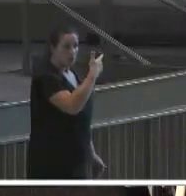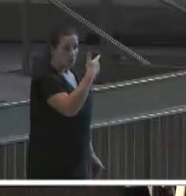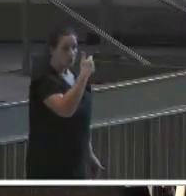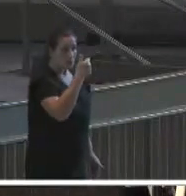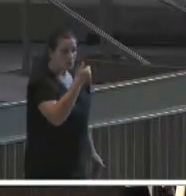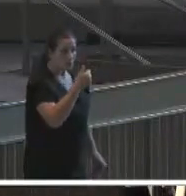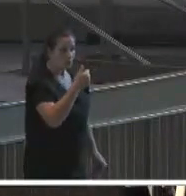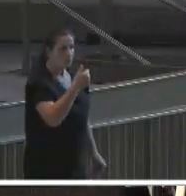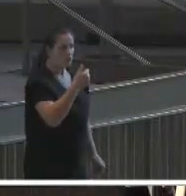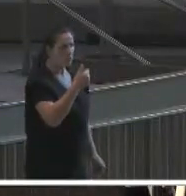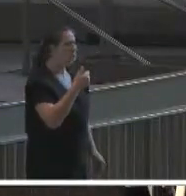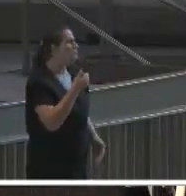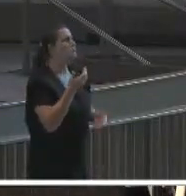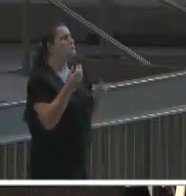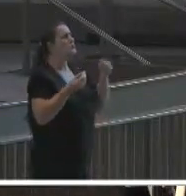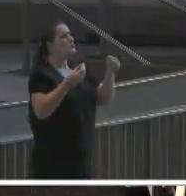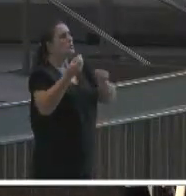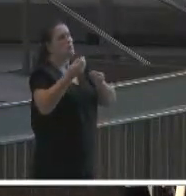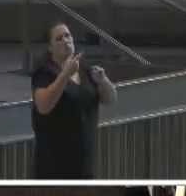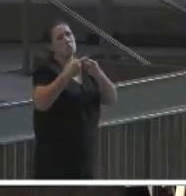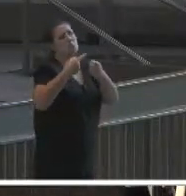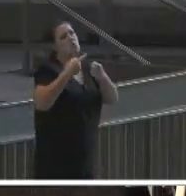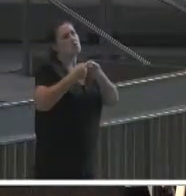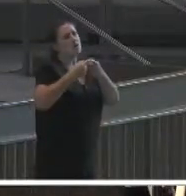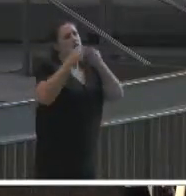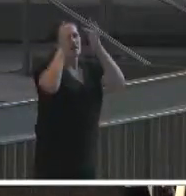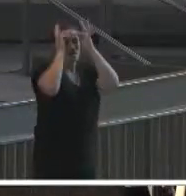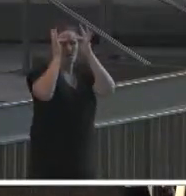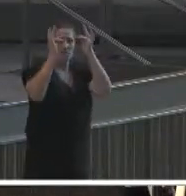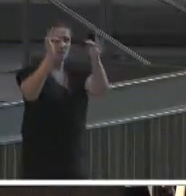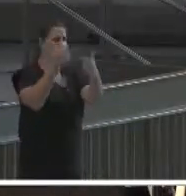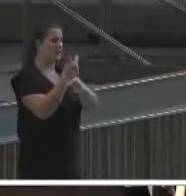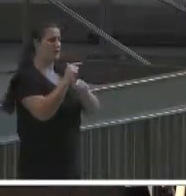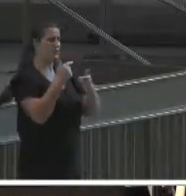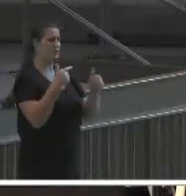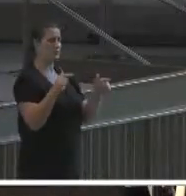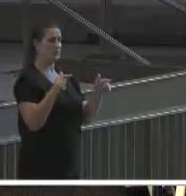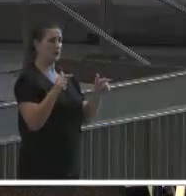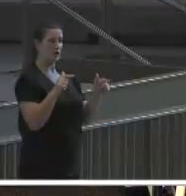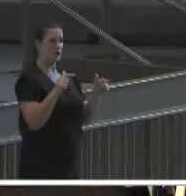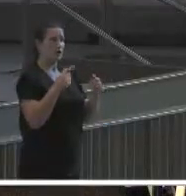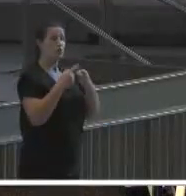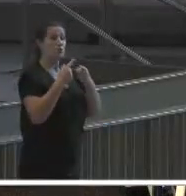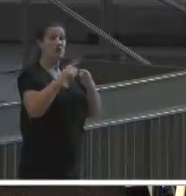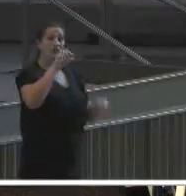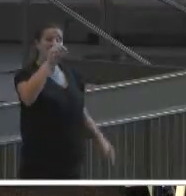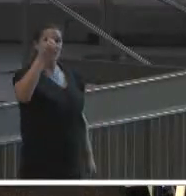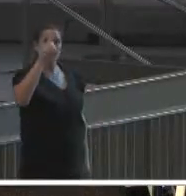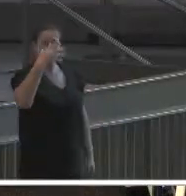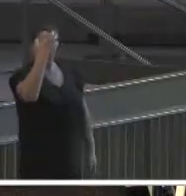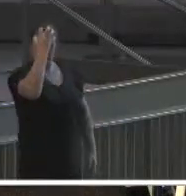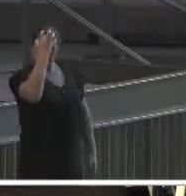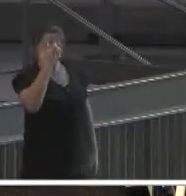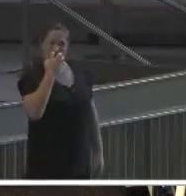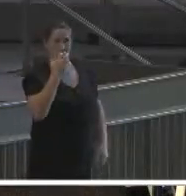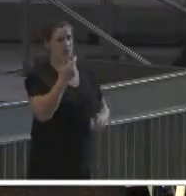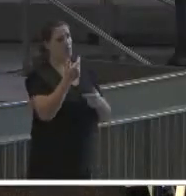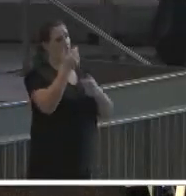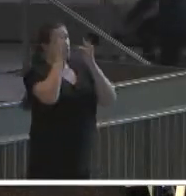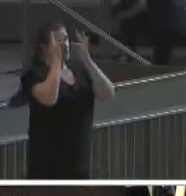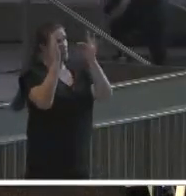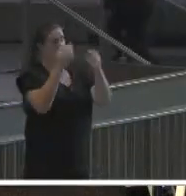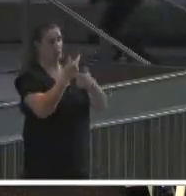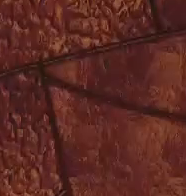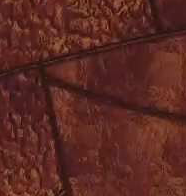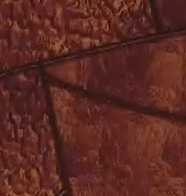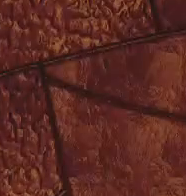da infidelidade. Por que Deus leva tão a sério a infidelidade?